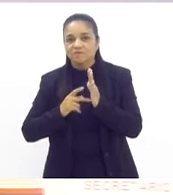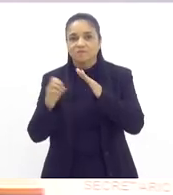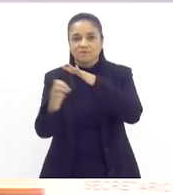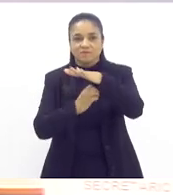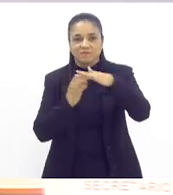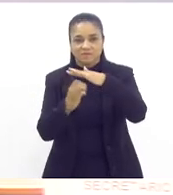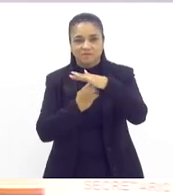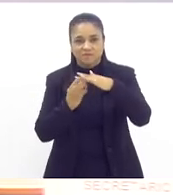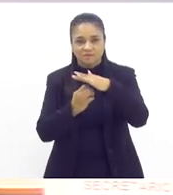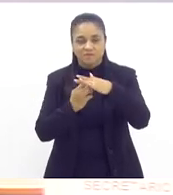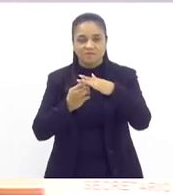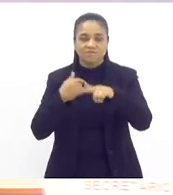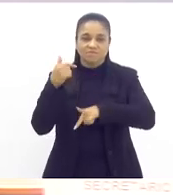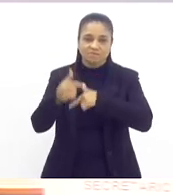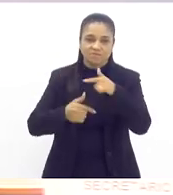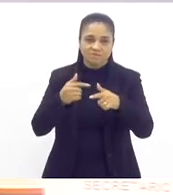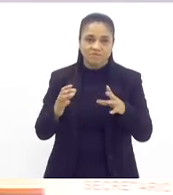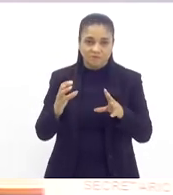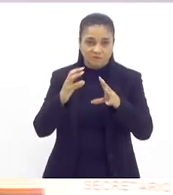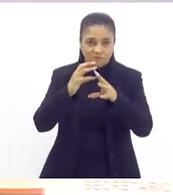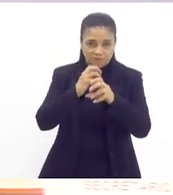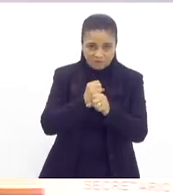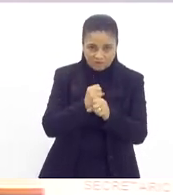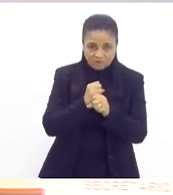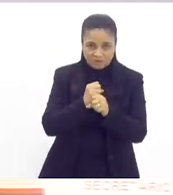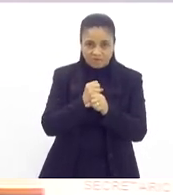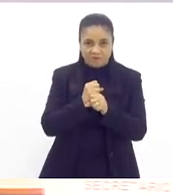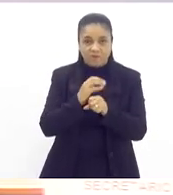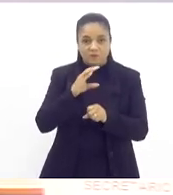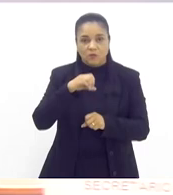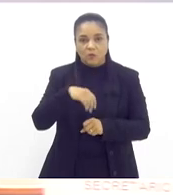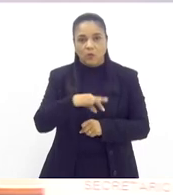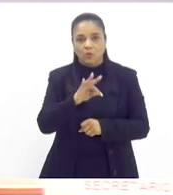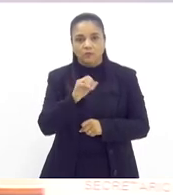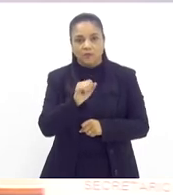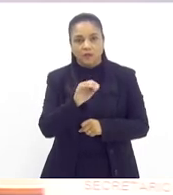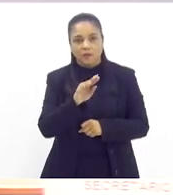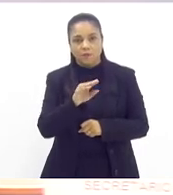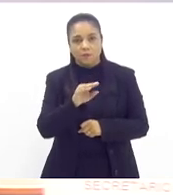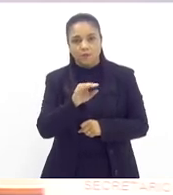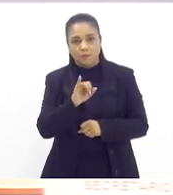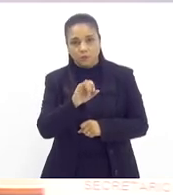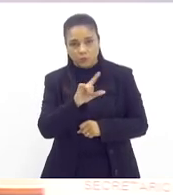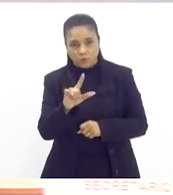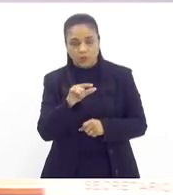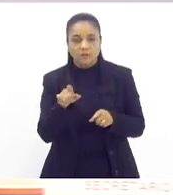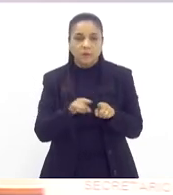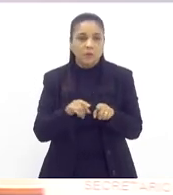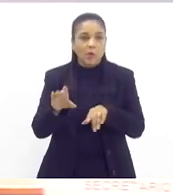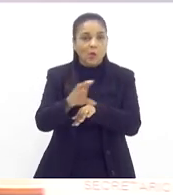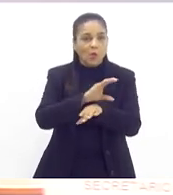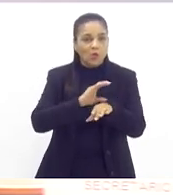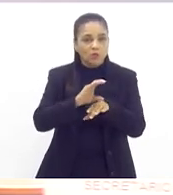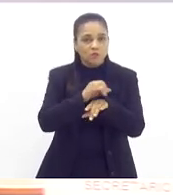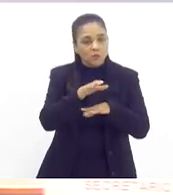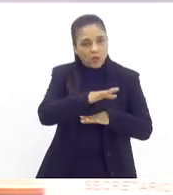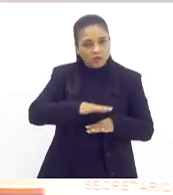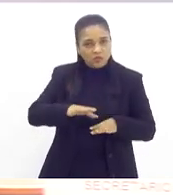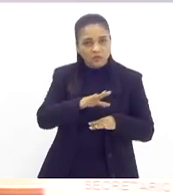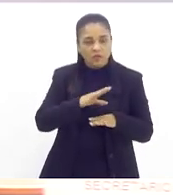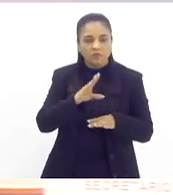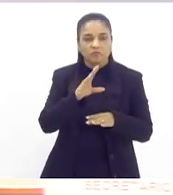empresas e serviços contábeis. Não está aqui, mas também está aqui, já vi aqui, o Conselho Regional de